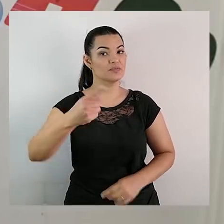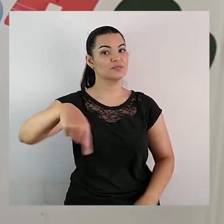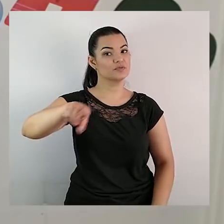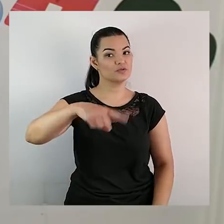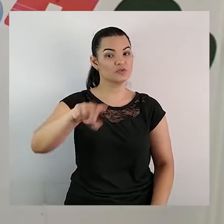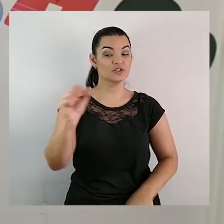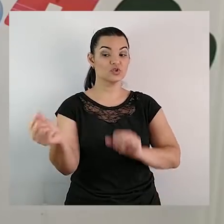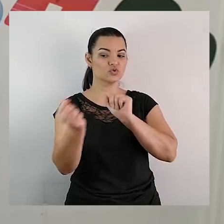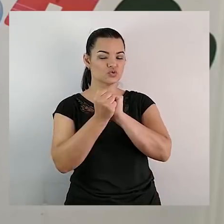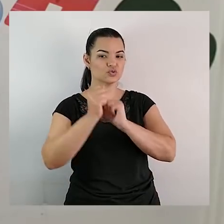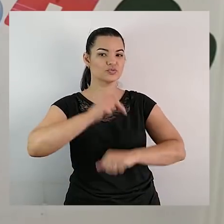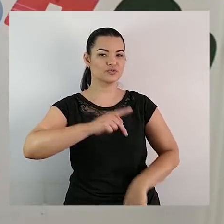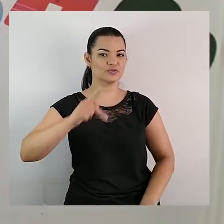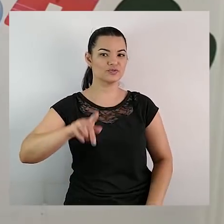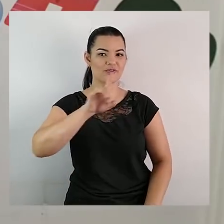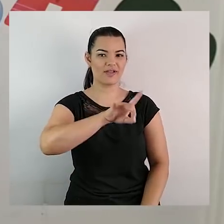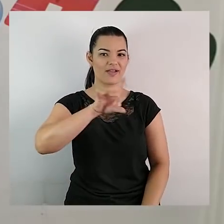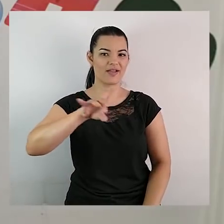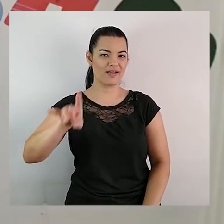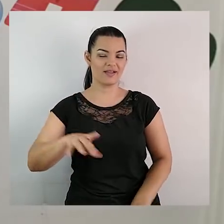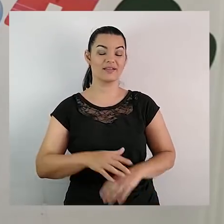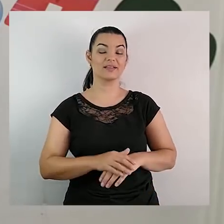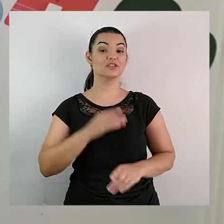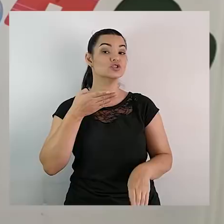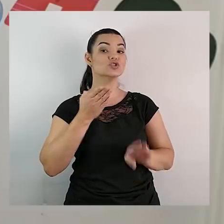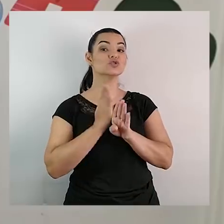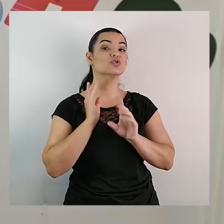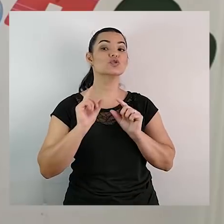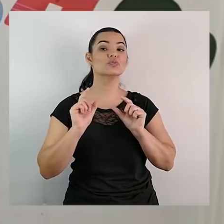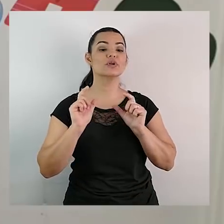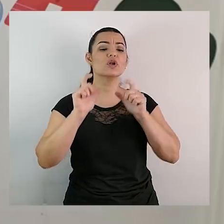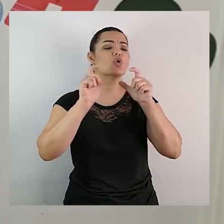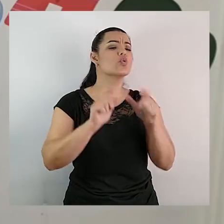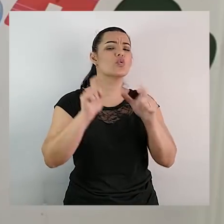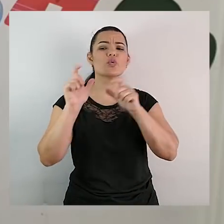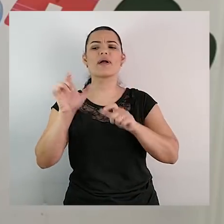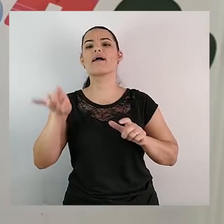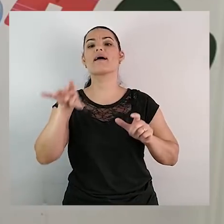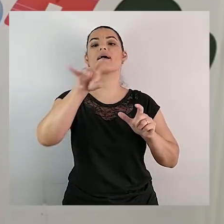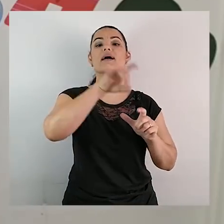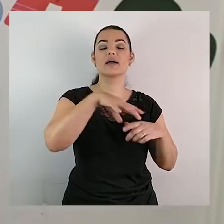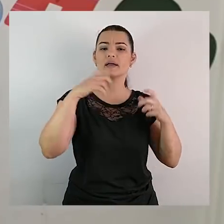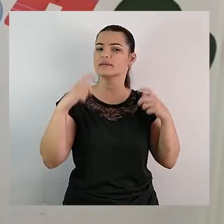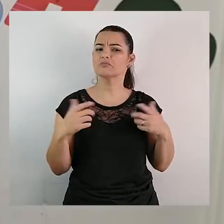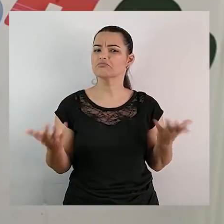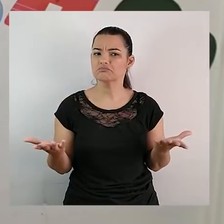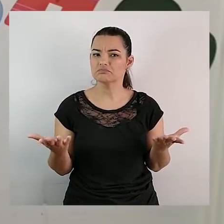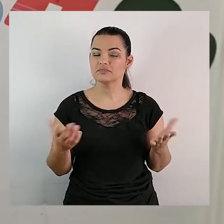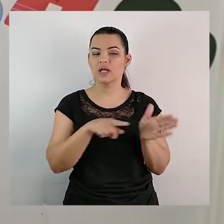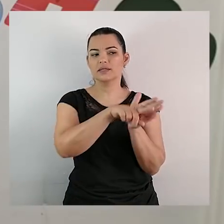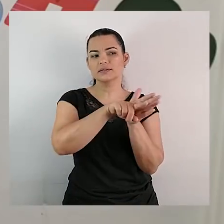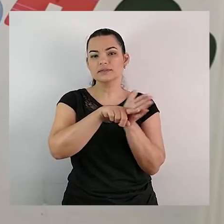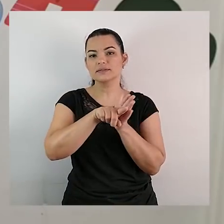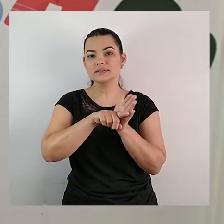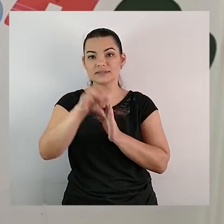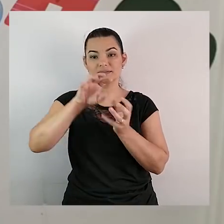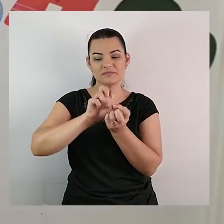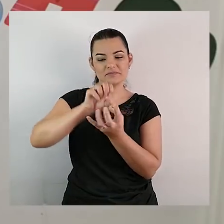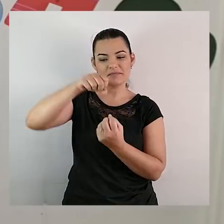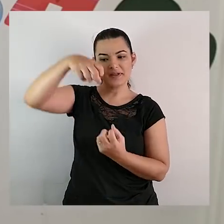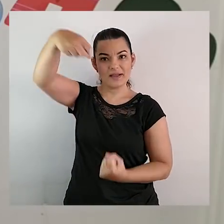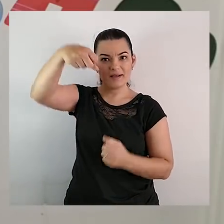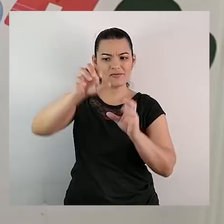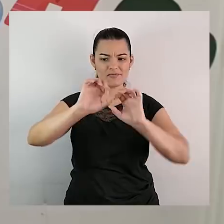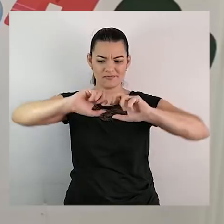viu? Depois, vocês podem, com os professores de vocês, descobrirem onde ficam